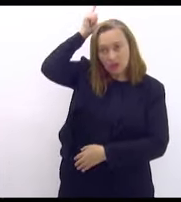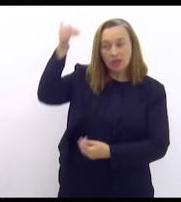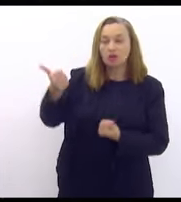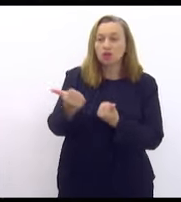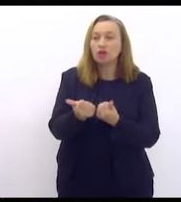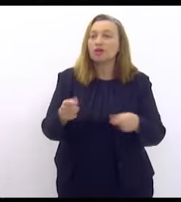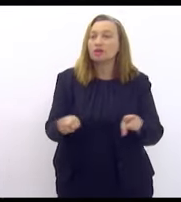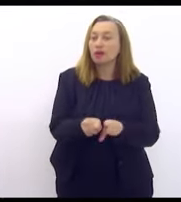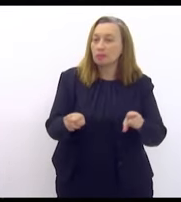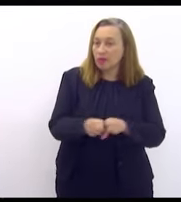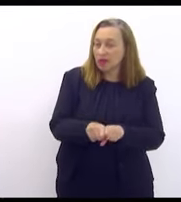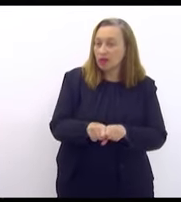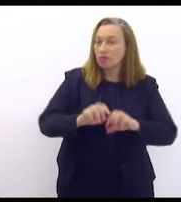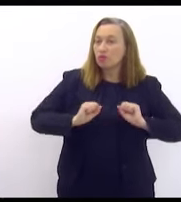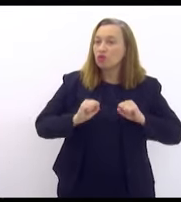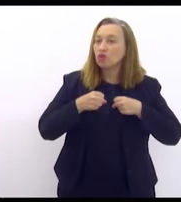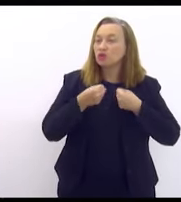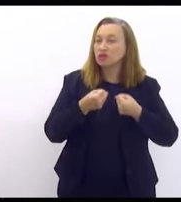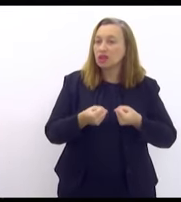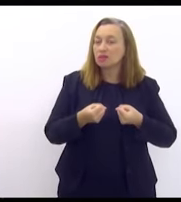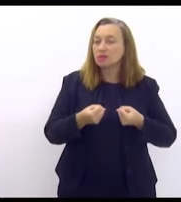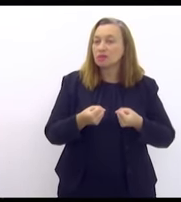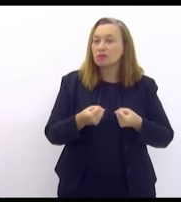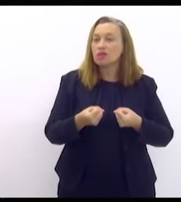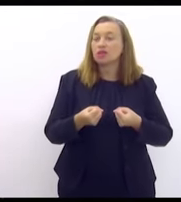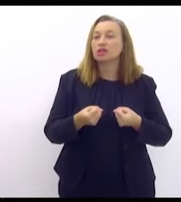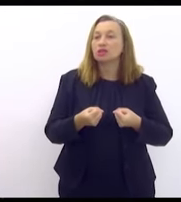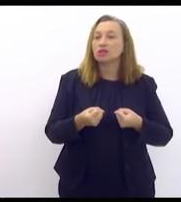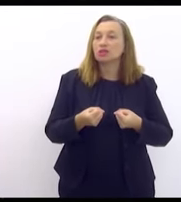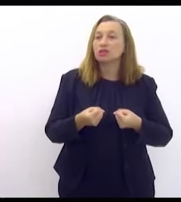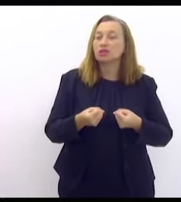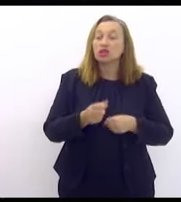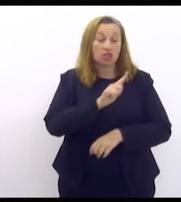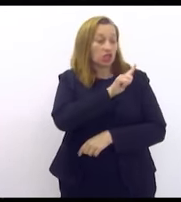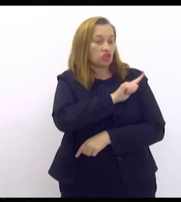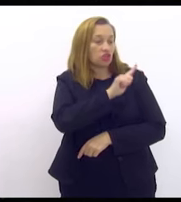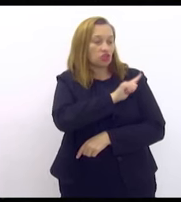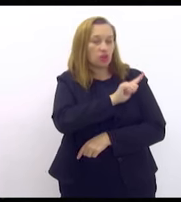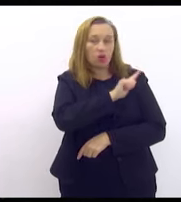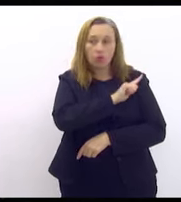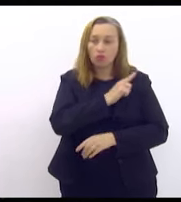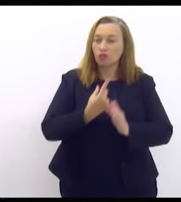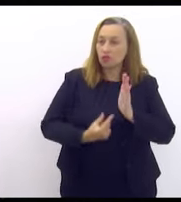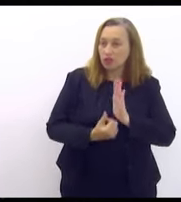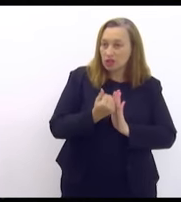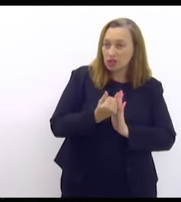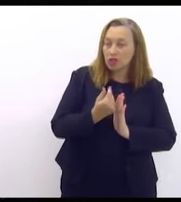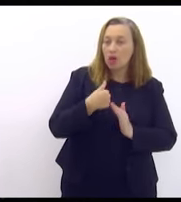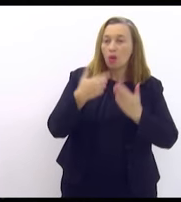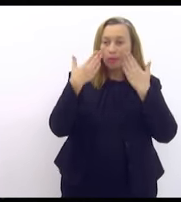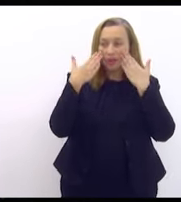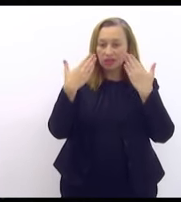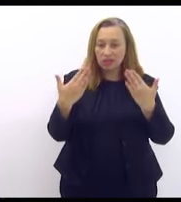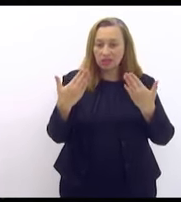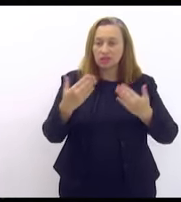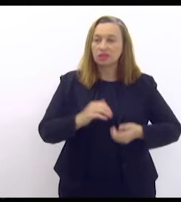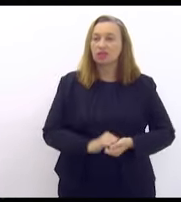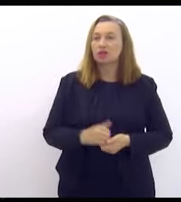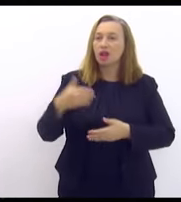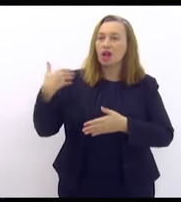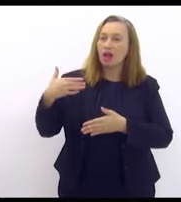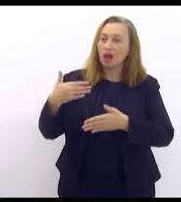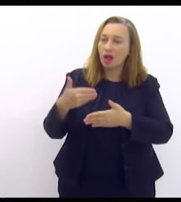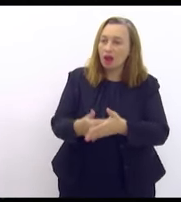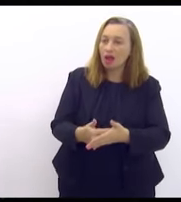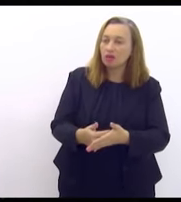também para o fortalecimento da gestão financeira, eu apresentei, ao longo